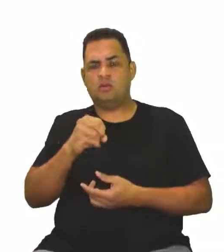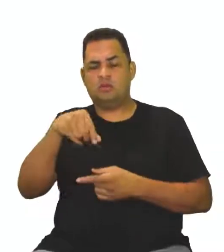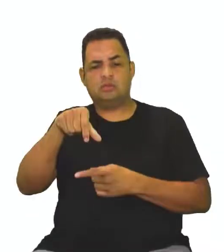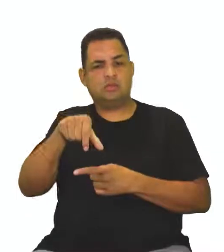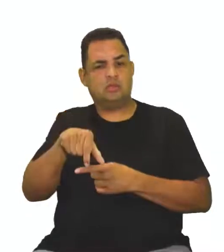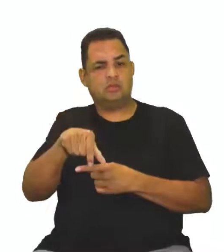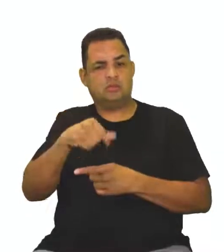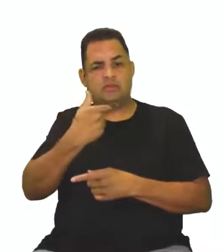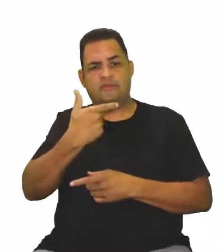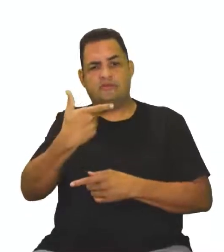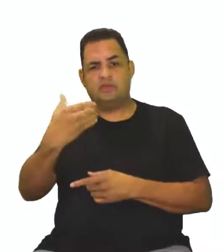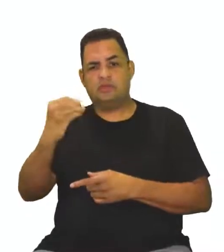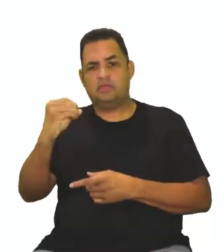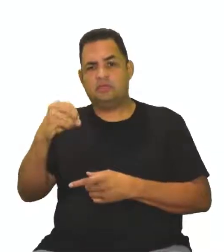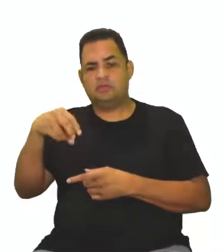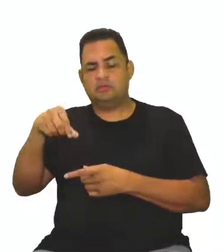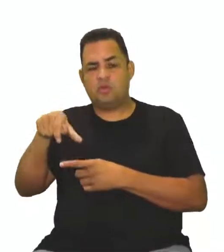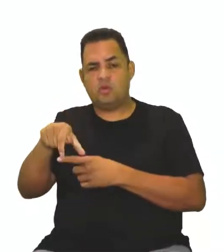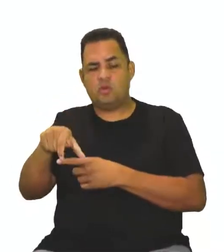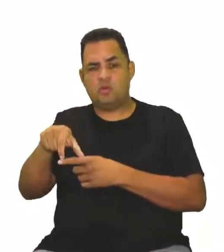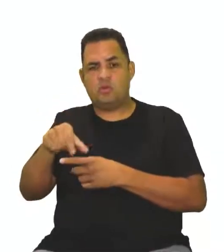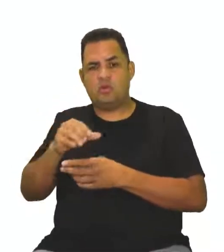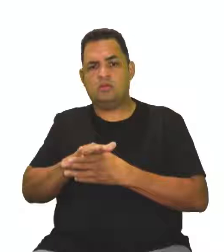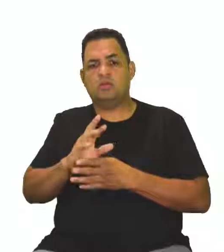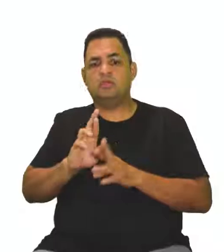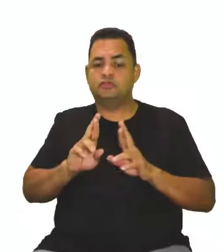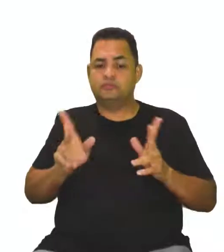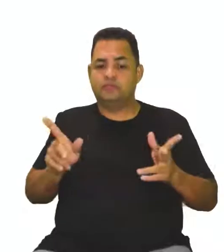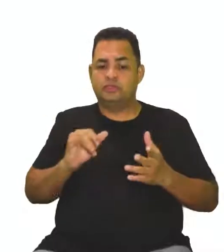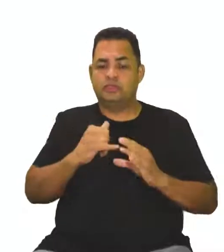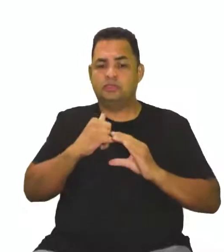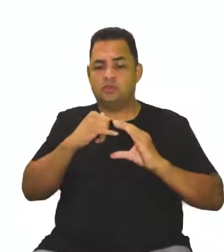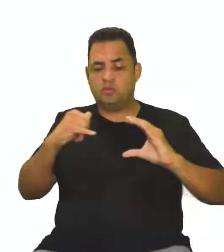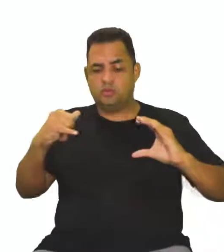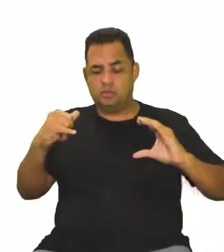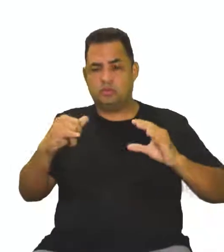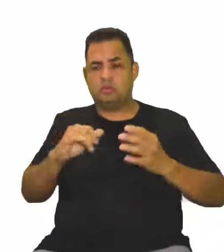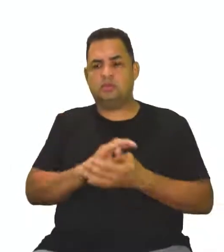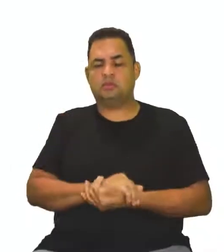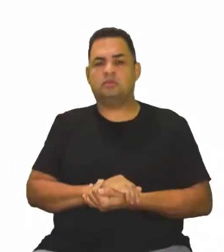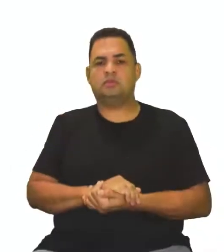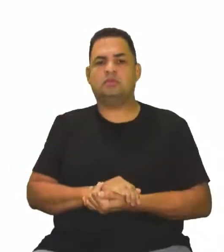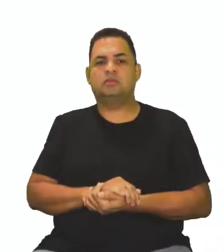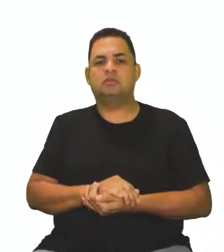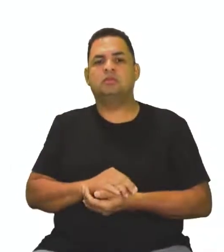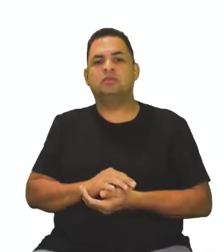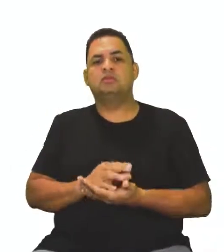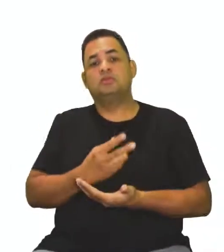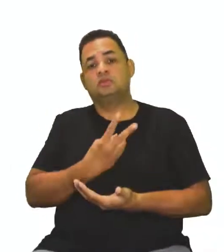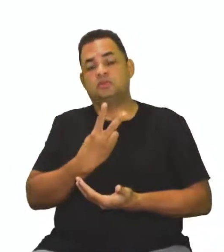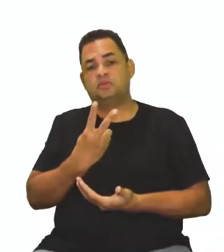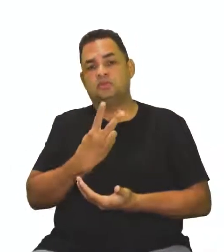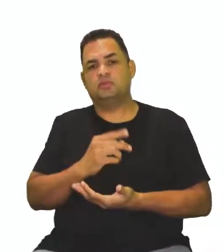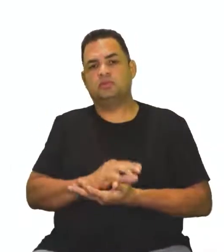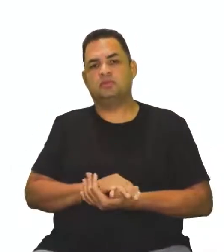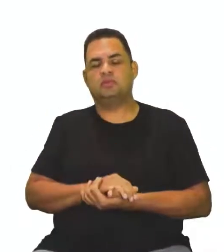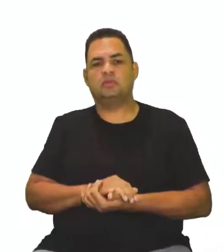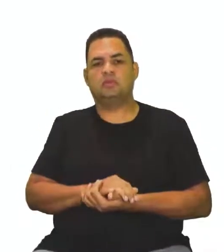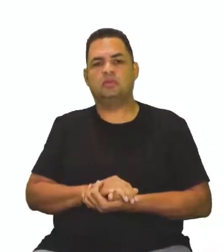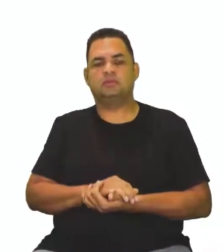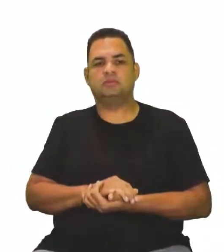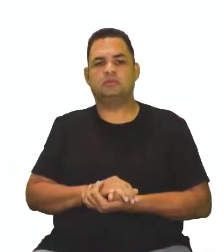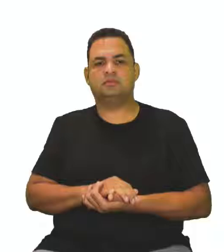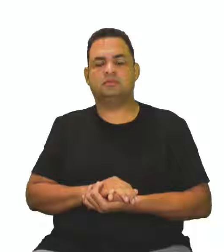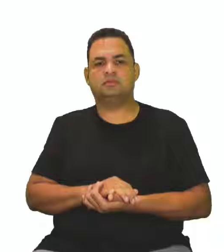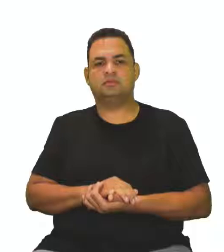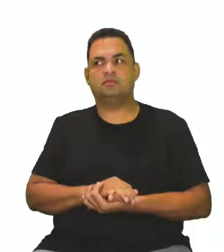aqui vale 20. Então, a corrente que vai passar é diferente. Só seria igual se as duas resistências fossem